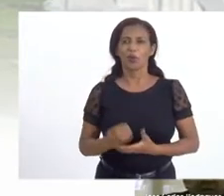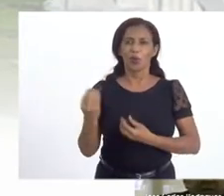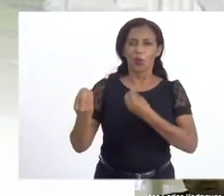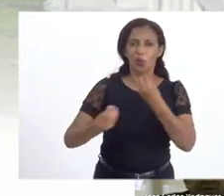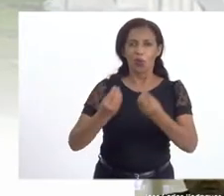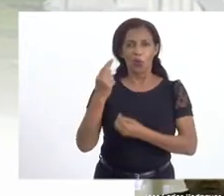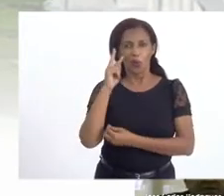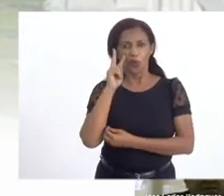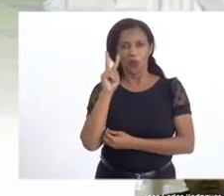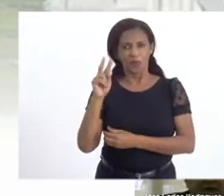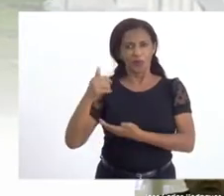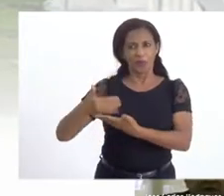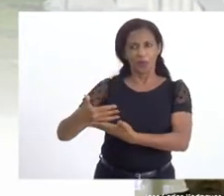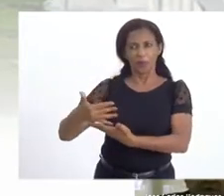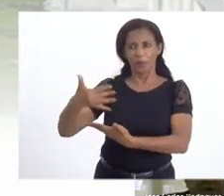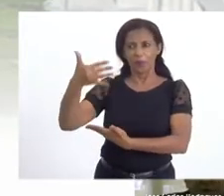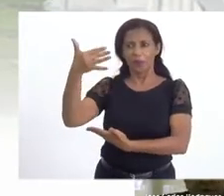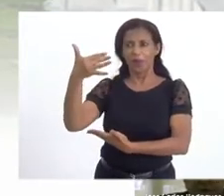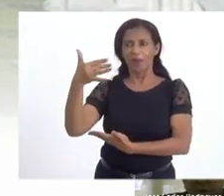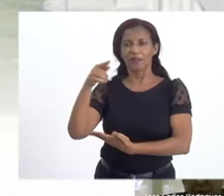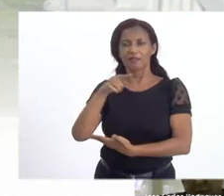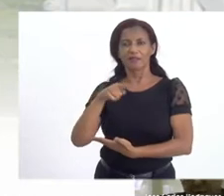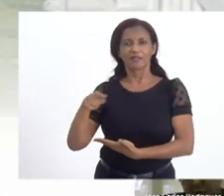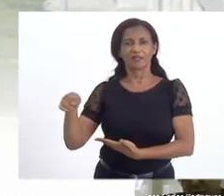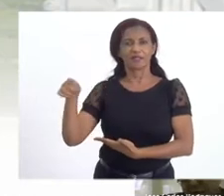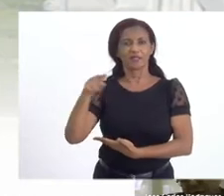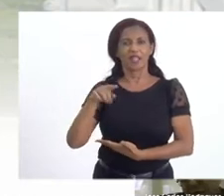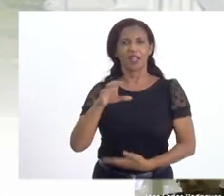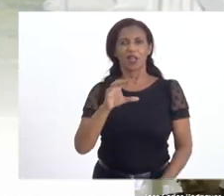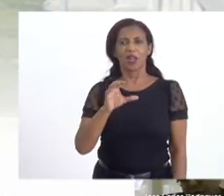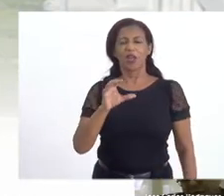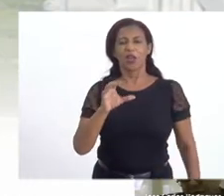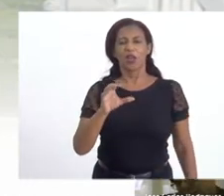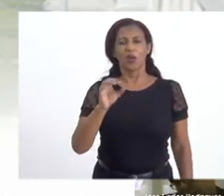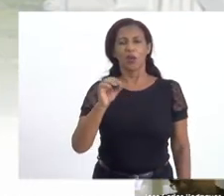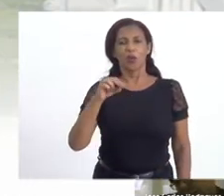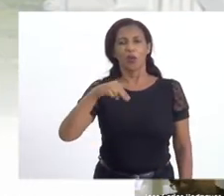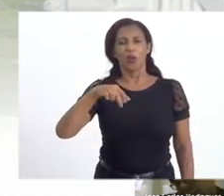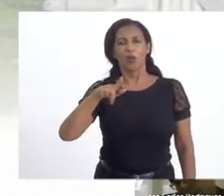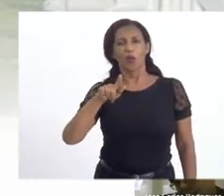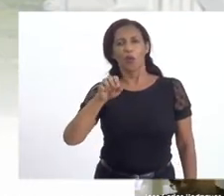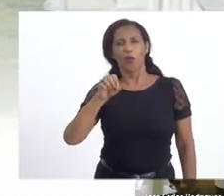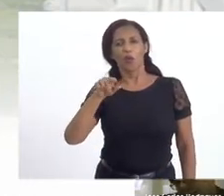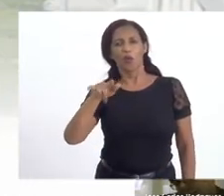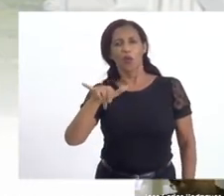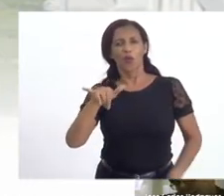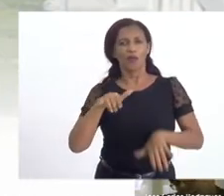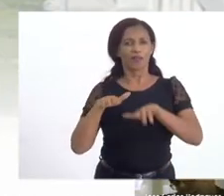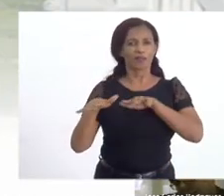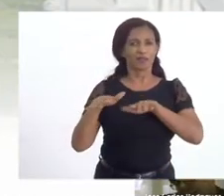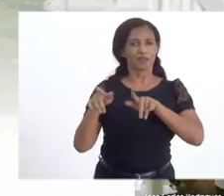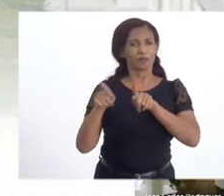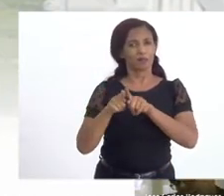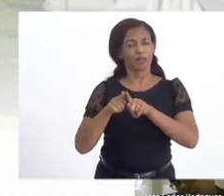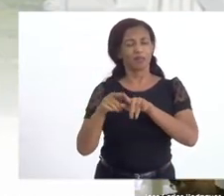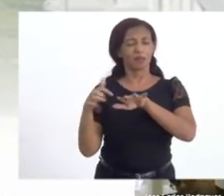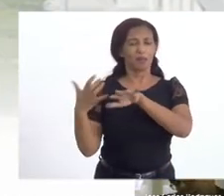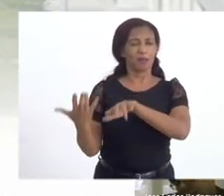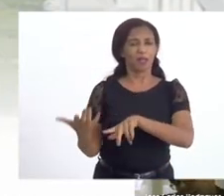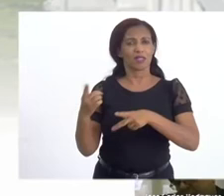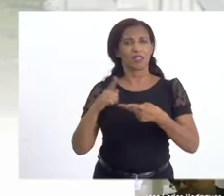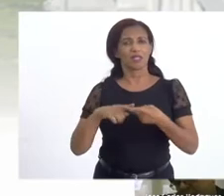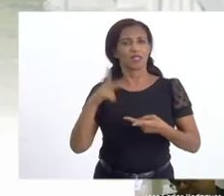aí na representação no mapa, lá Congonhas como o primeiro aeroporto em seu movimento, mas também Brasília,